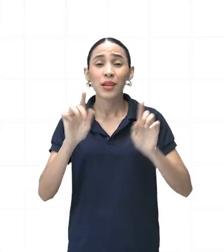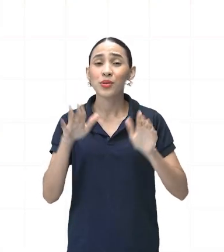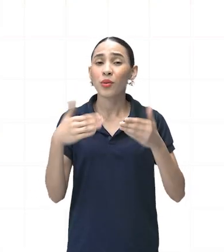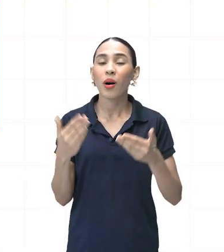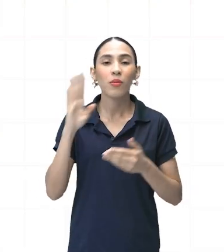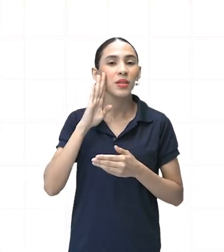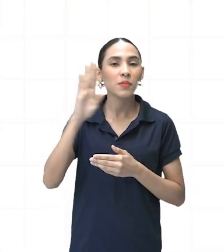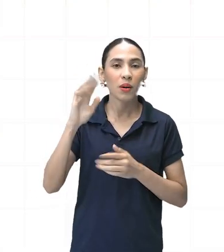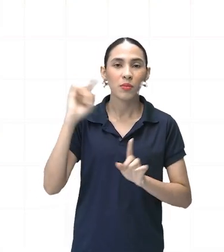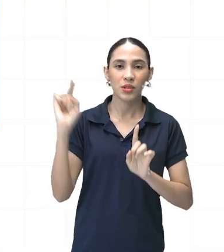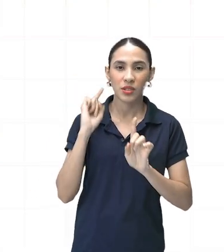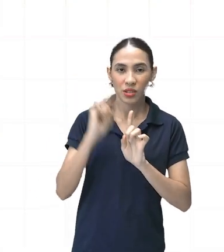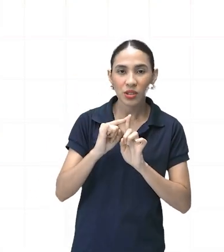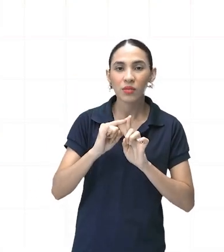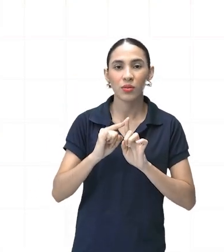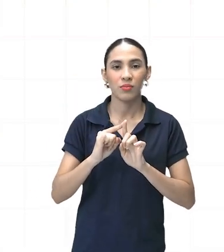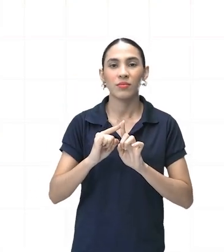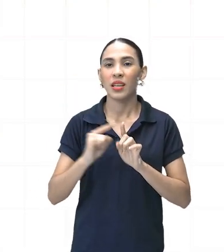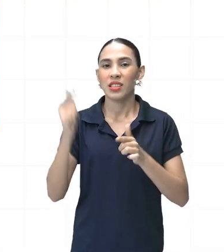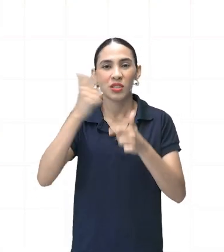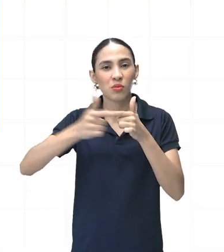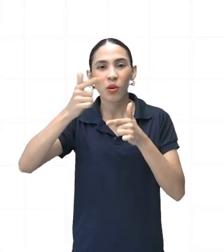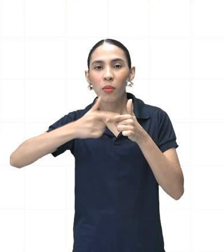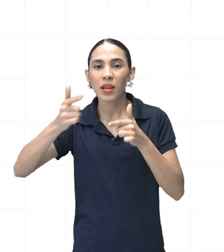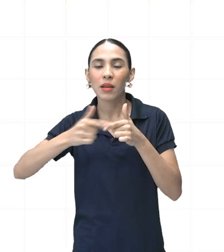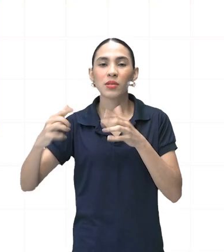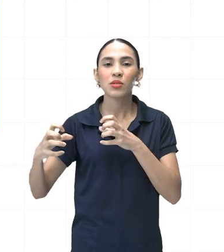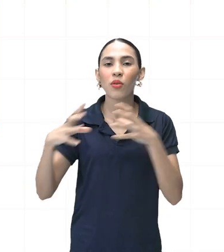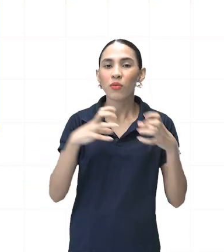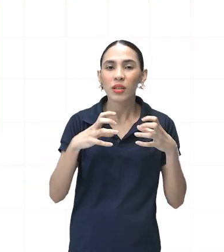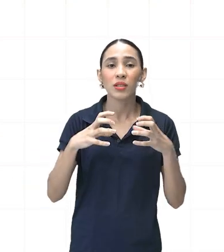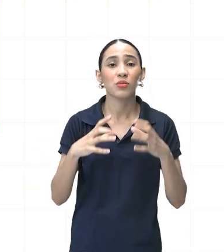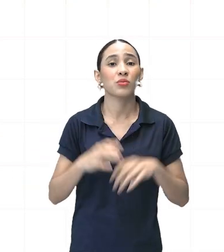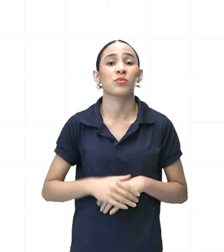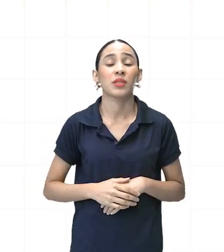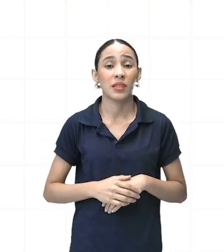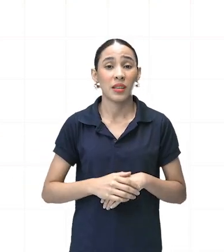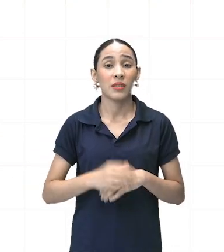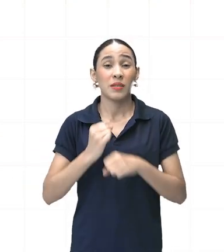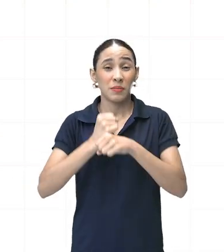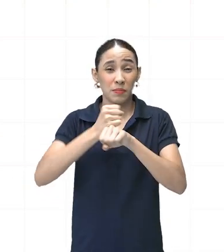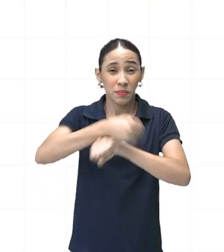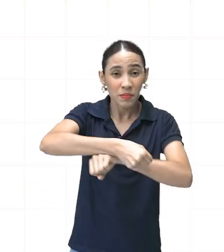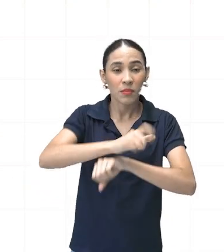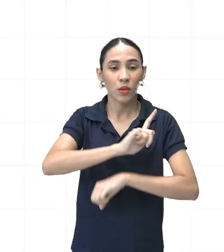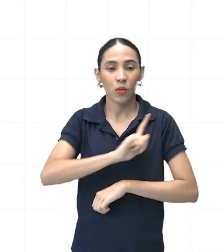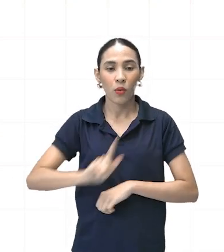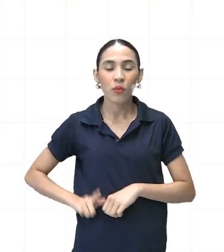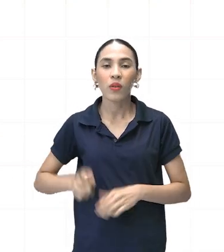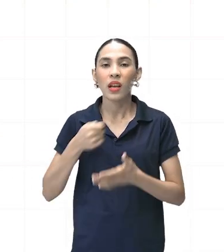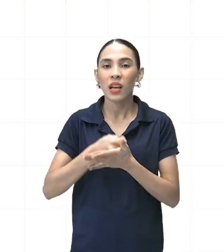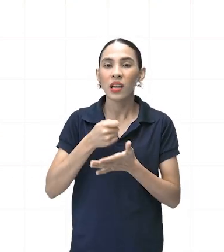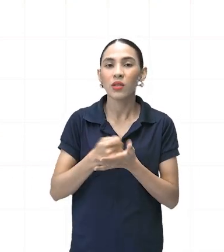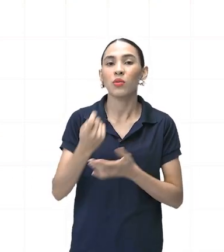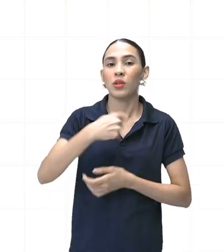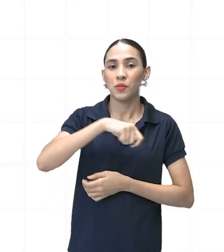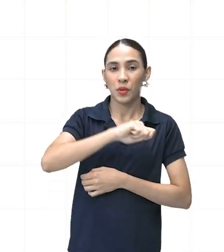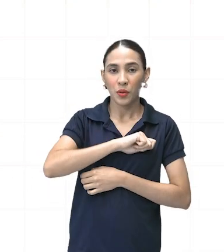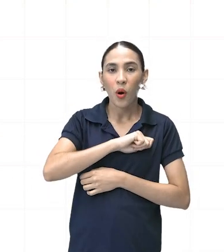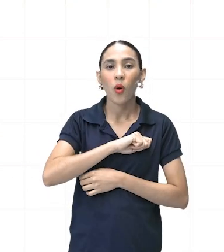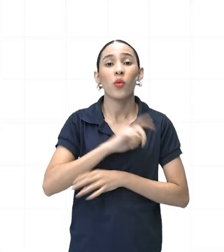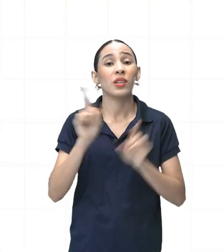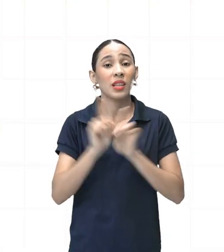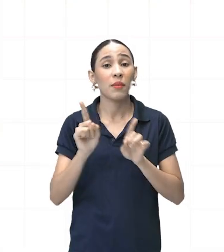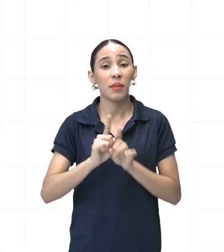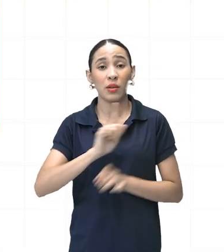principal objetivo, né, desses atentados que acabam surgindo? De pressionar o governo espanhol